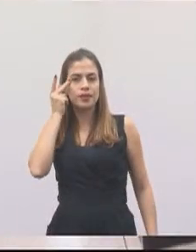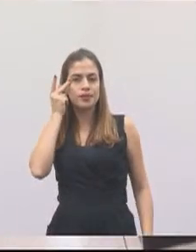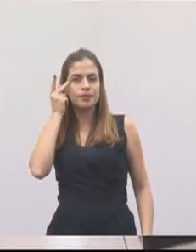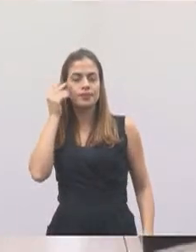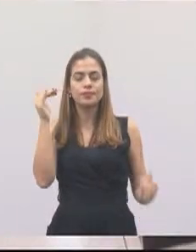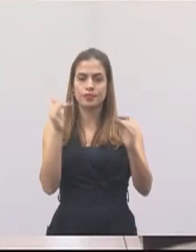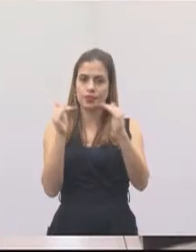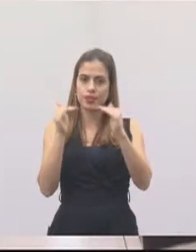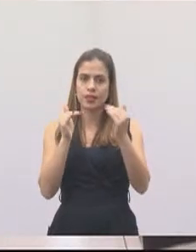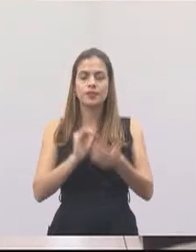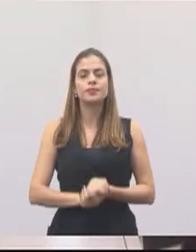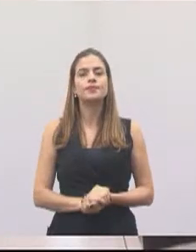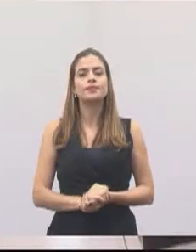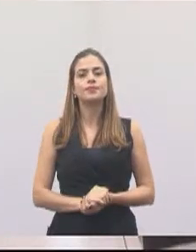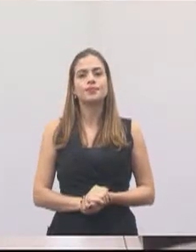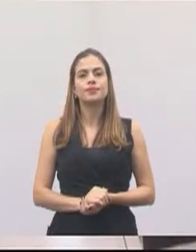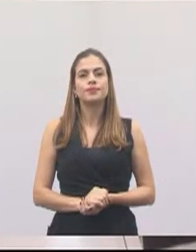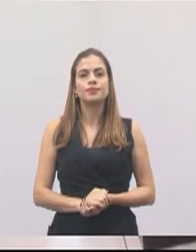Esporte? Favorável.